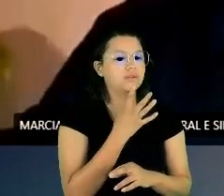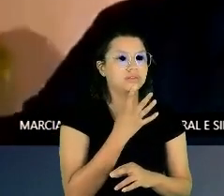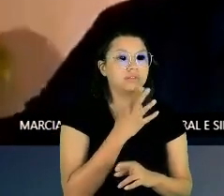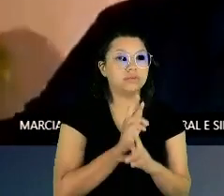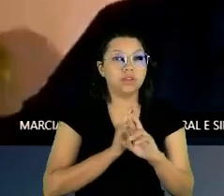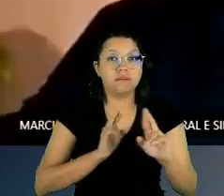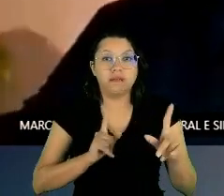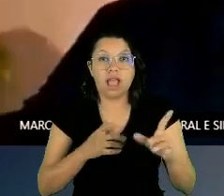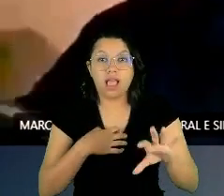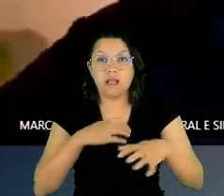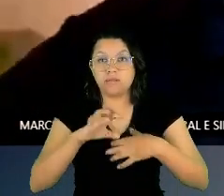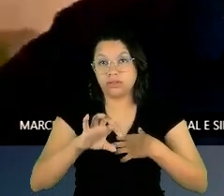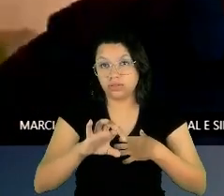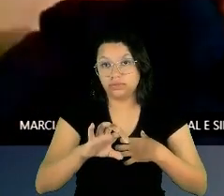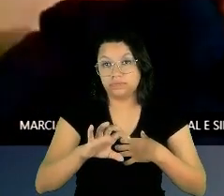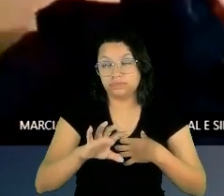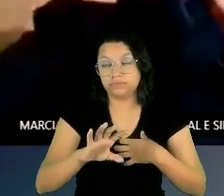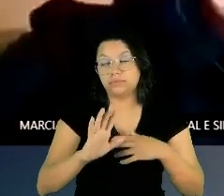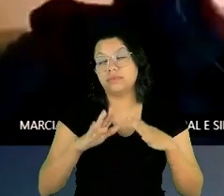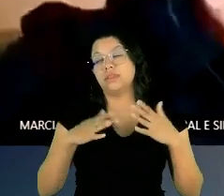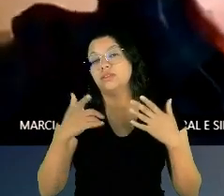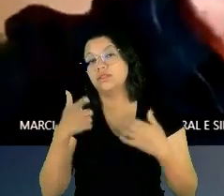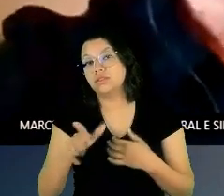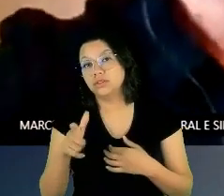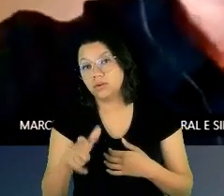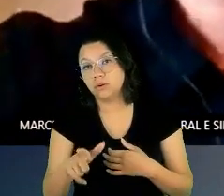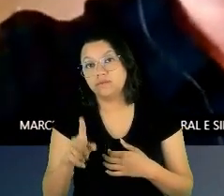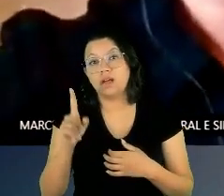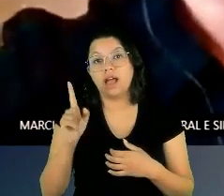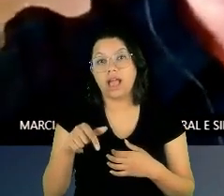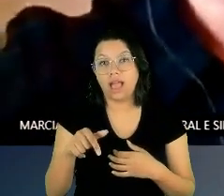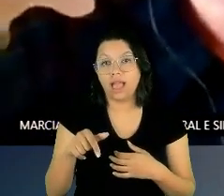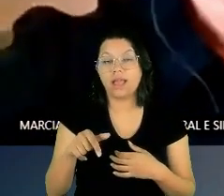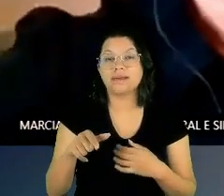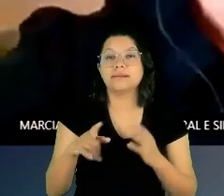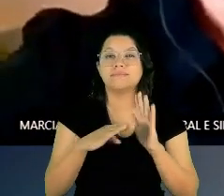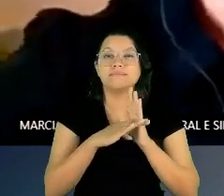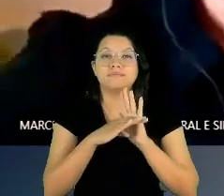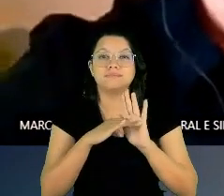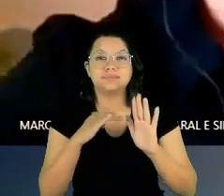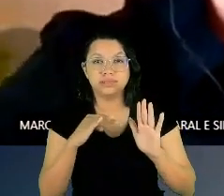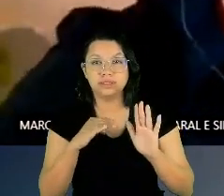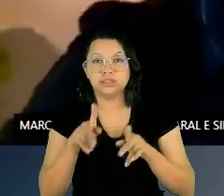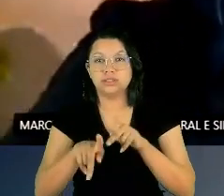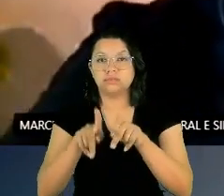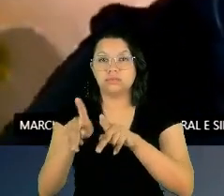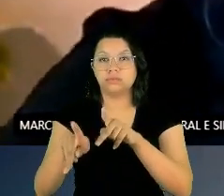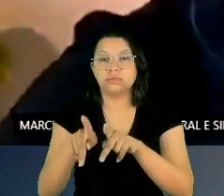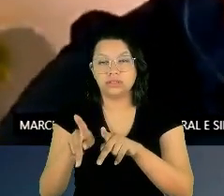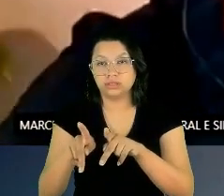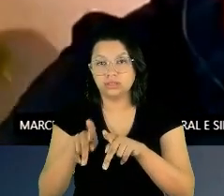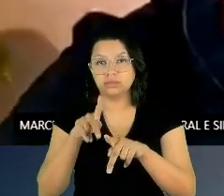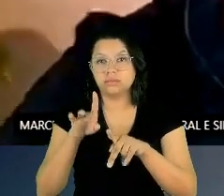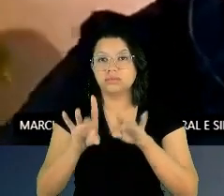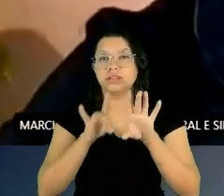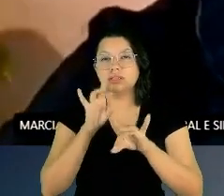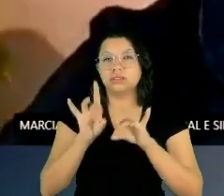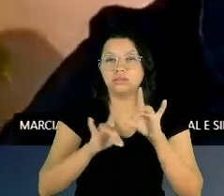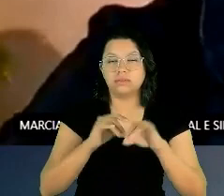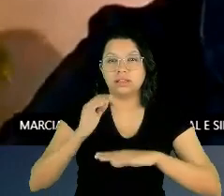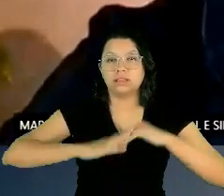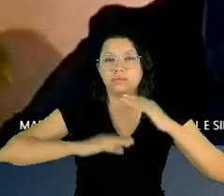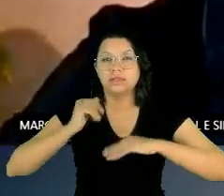e diferença de empatia. Que aí a gente vem de novo, é uma média da população, é